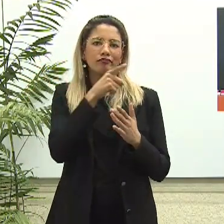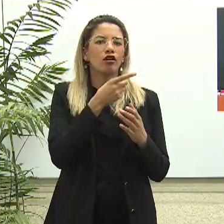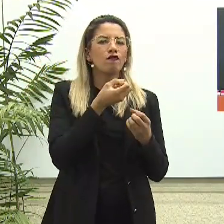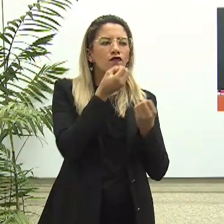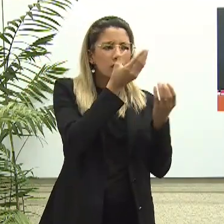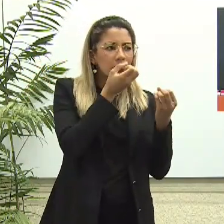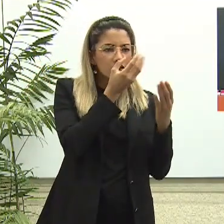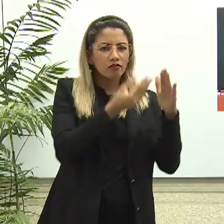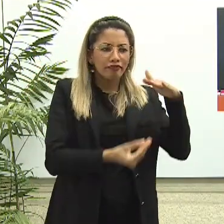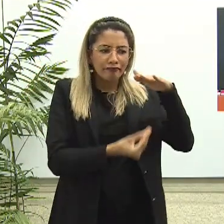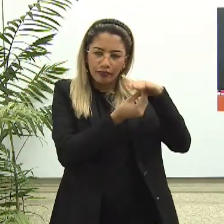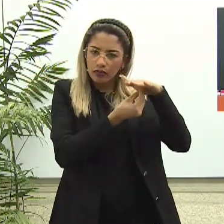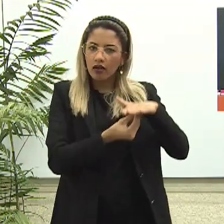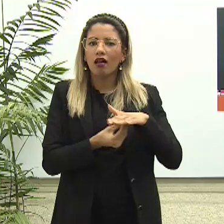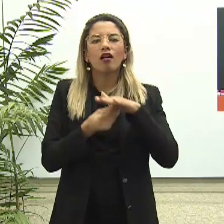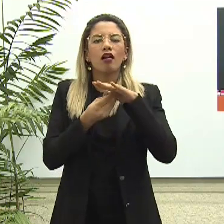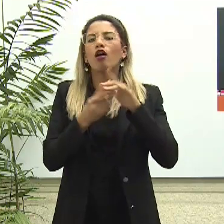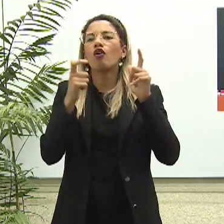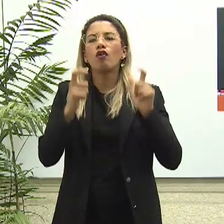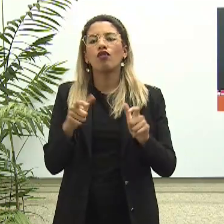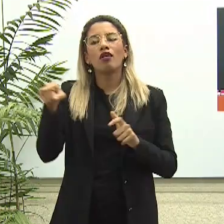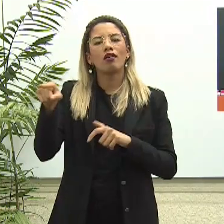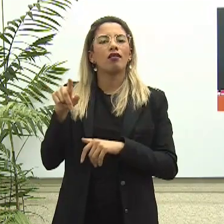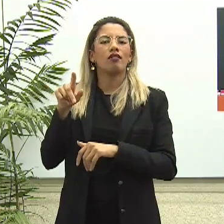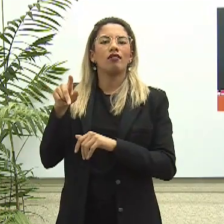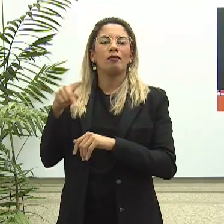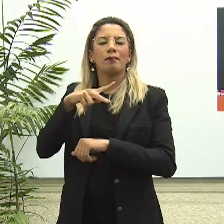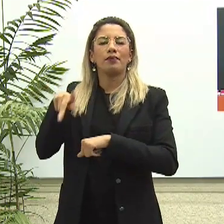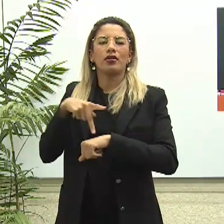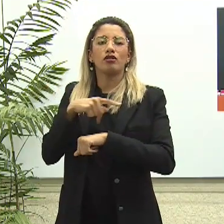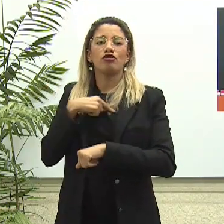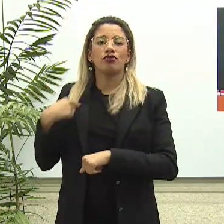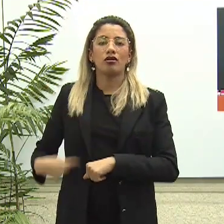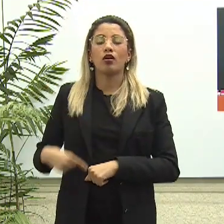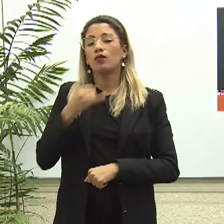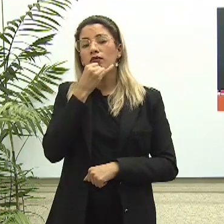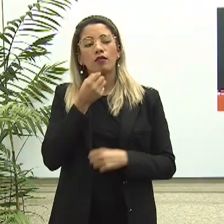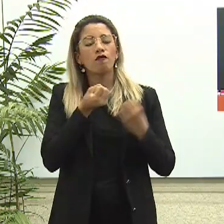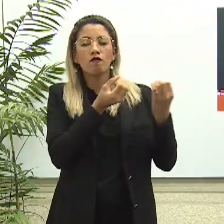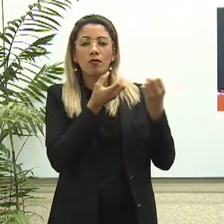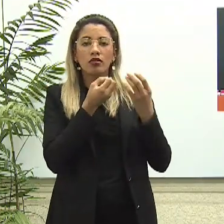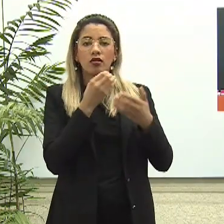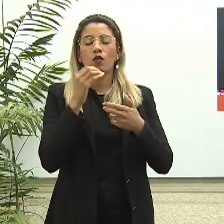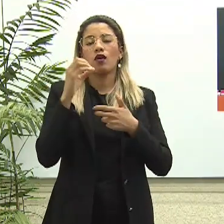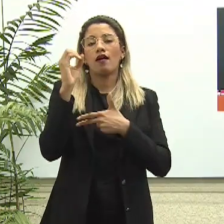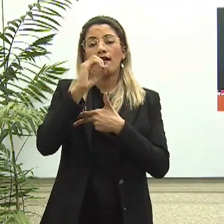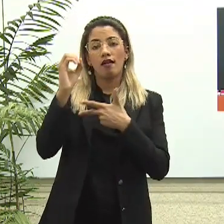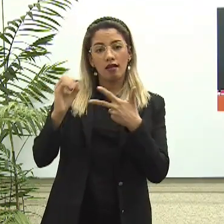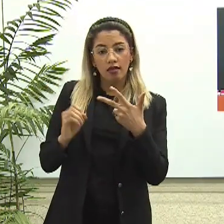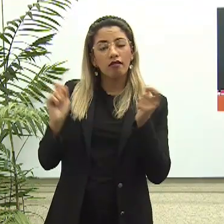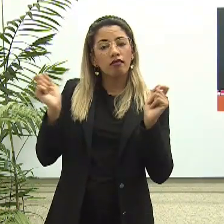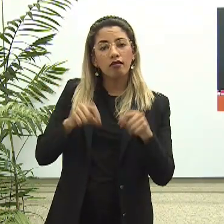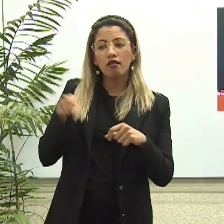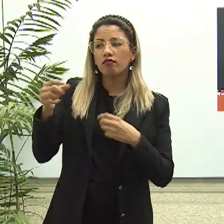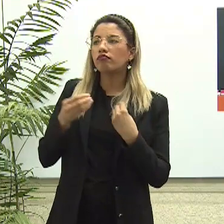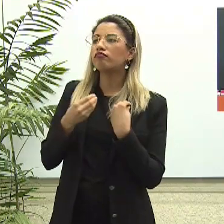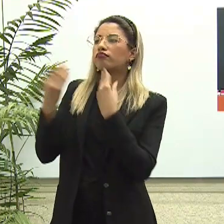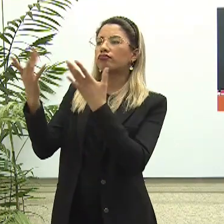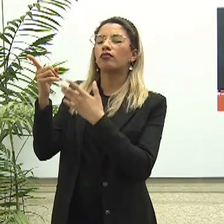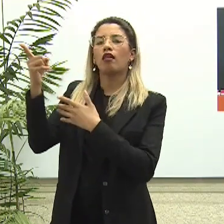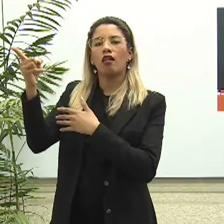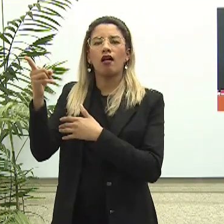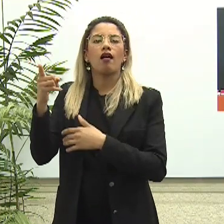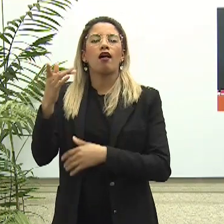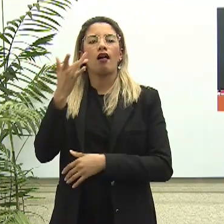eu queria entender se ele deixa os dados do Enem ser rodados lá na Califórnia